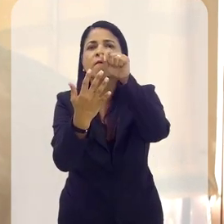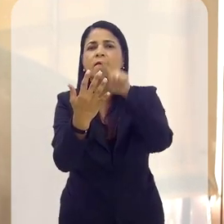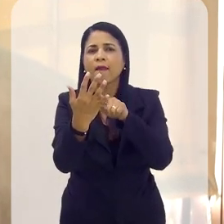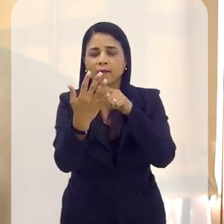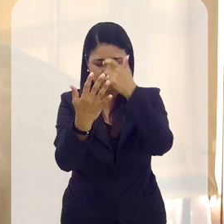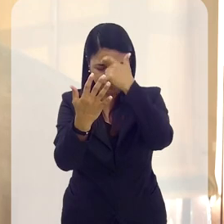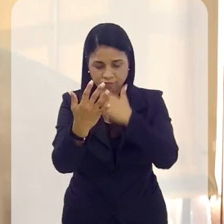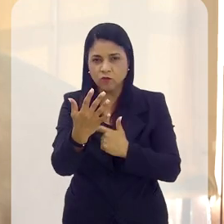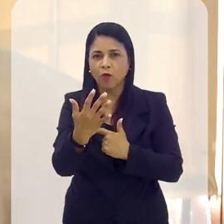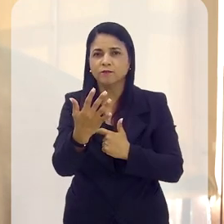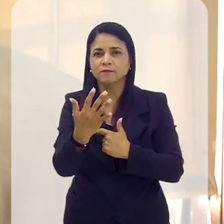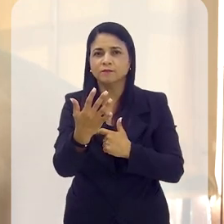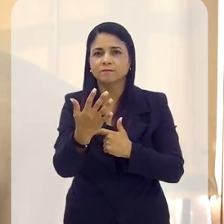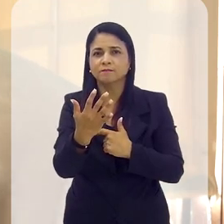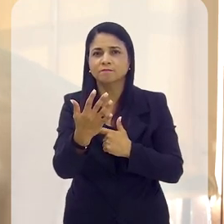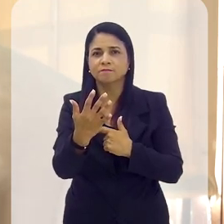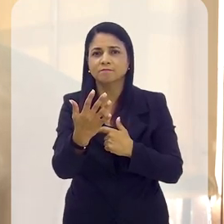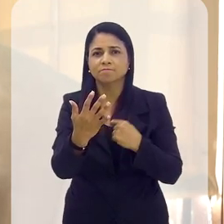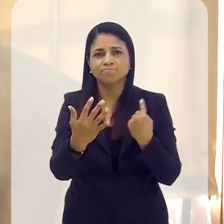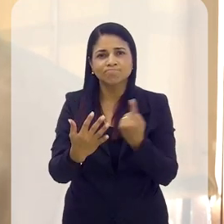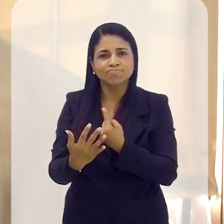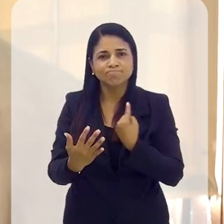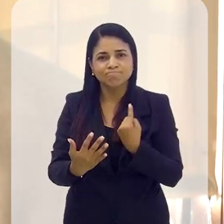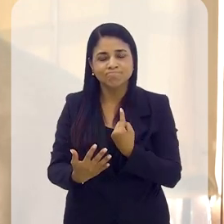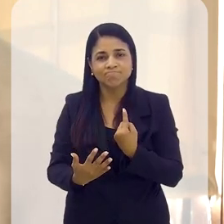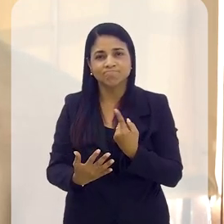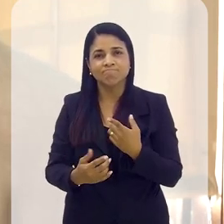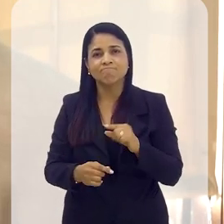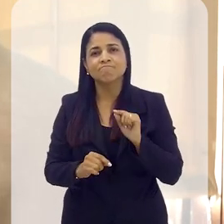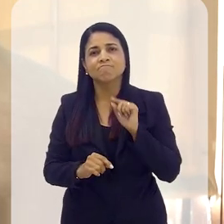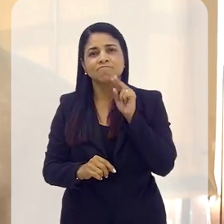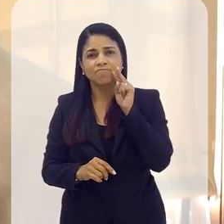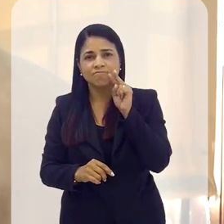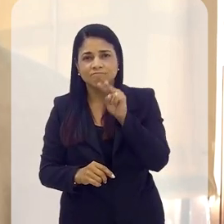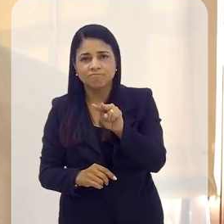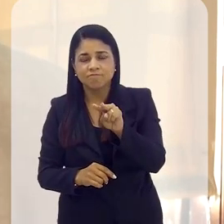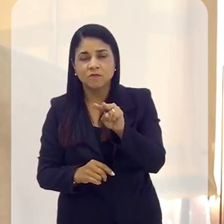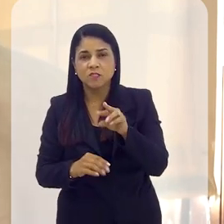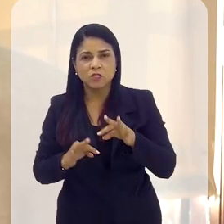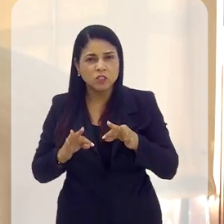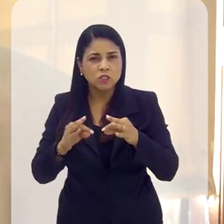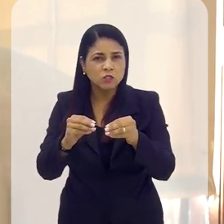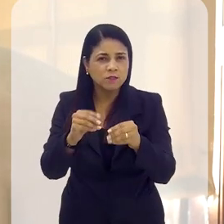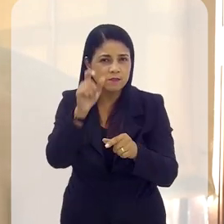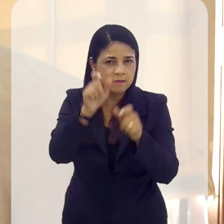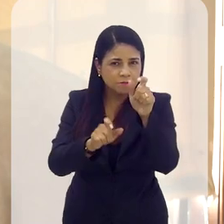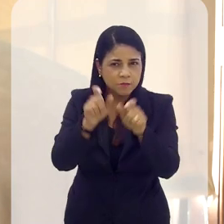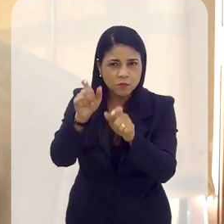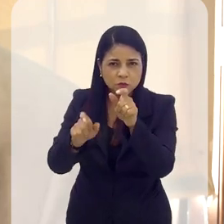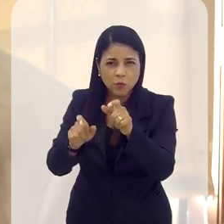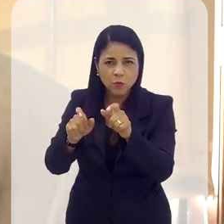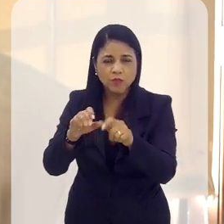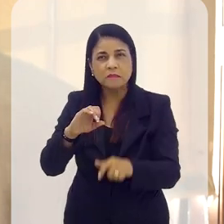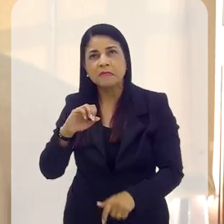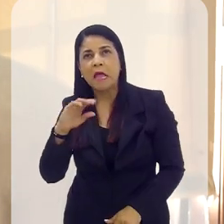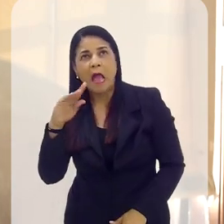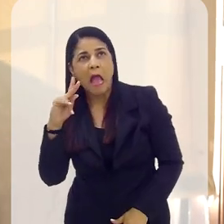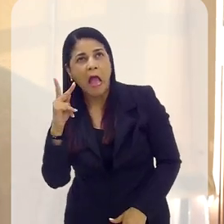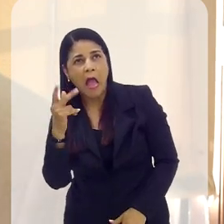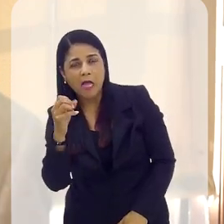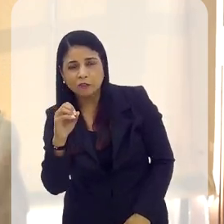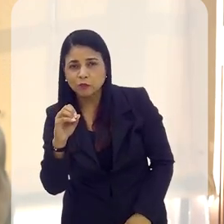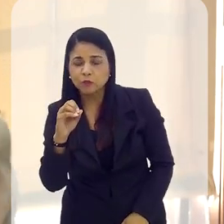somos nós mesmos. O que significa que tantas pessoas, tantos